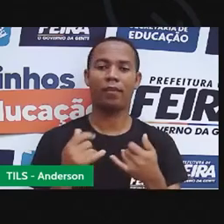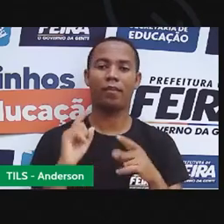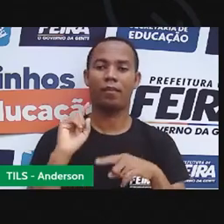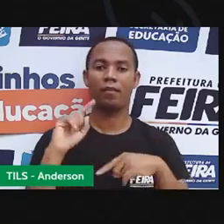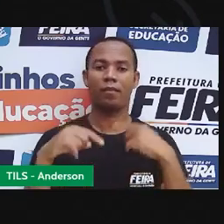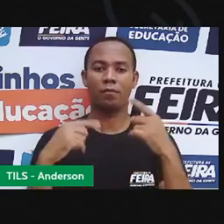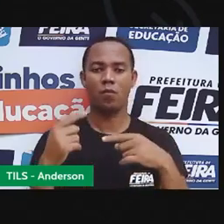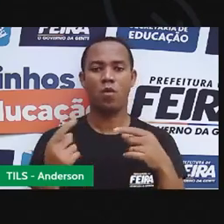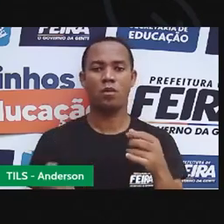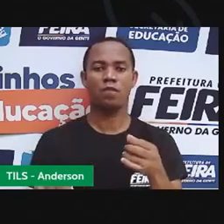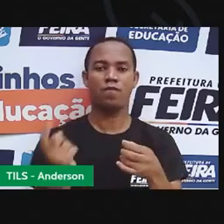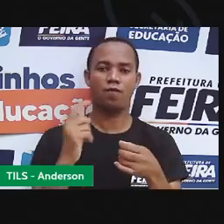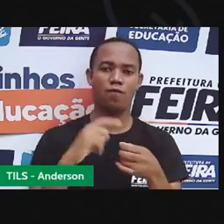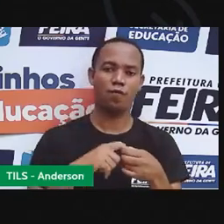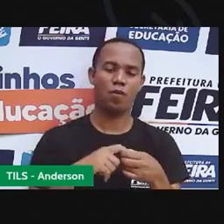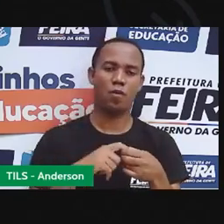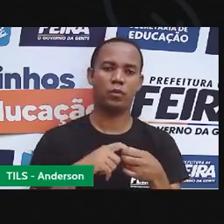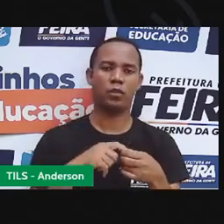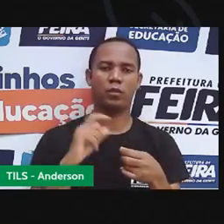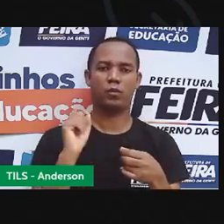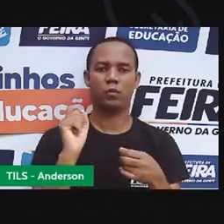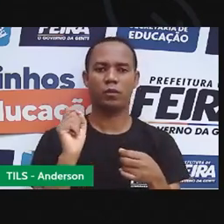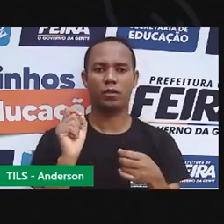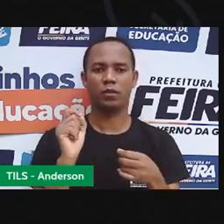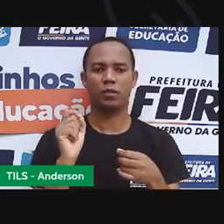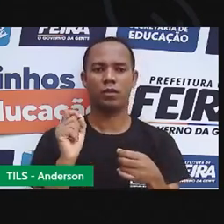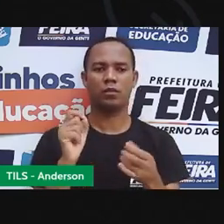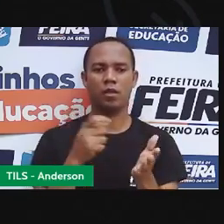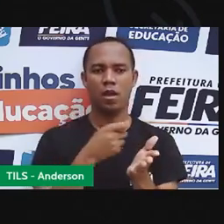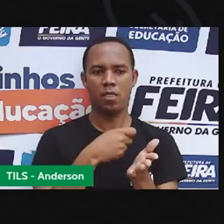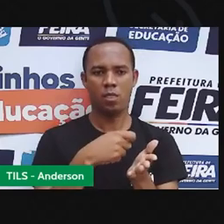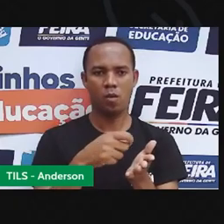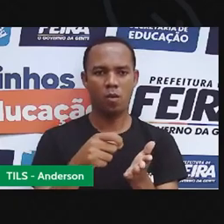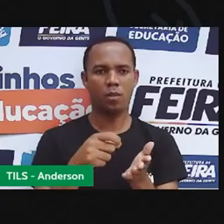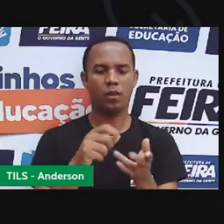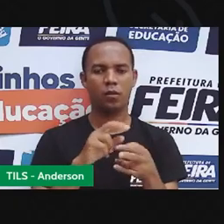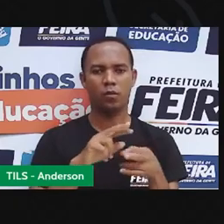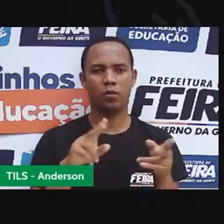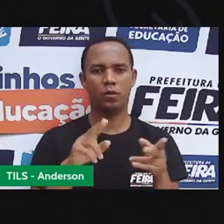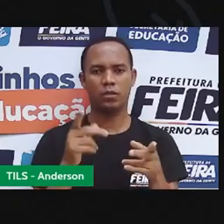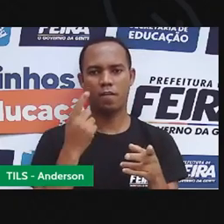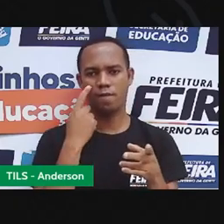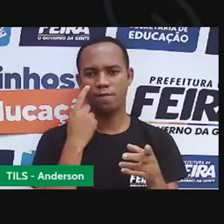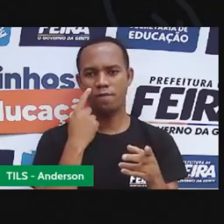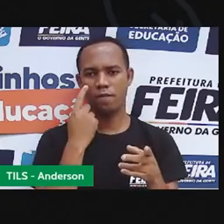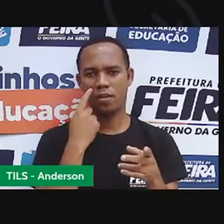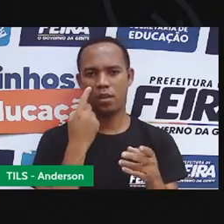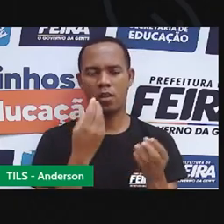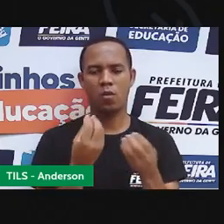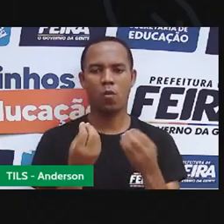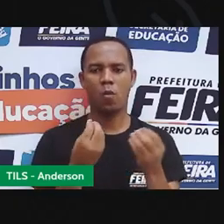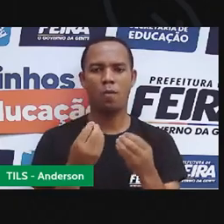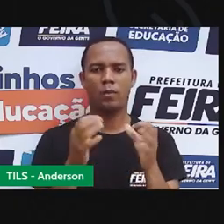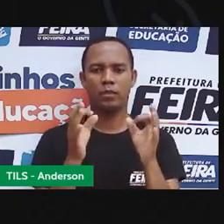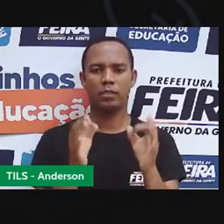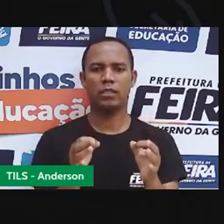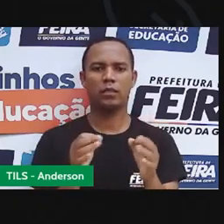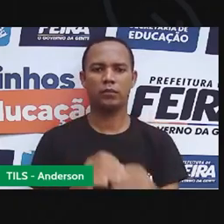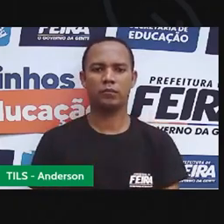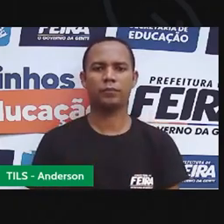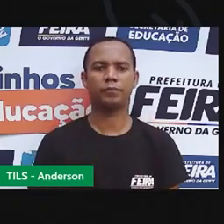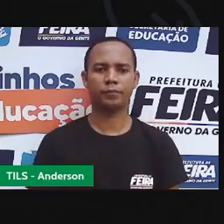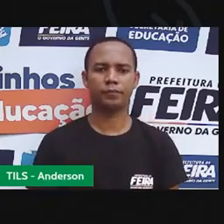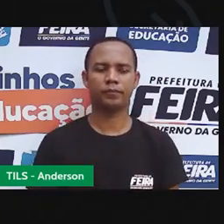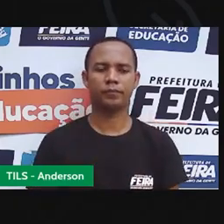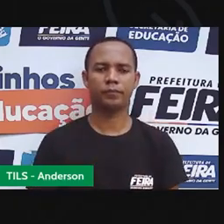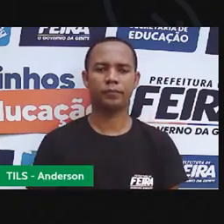você volta aqui na aula e anota o material e vê o passo a passo direitinho. É só dar